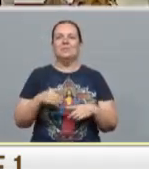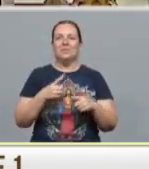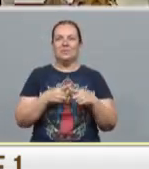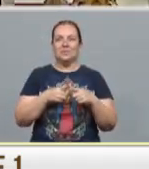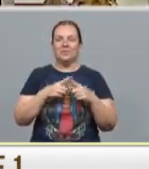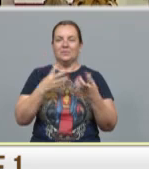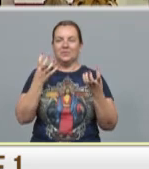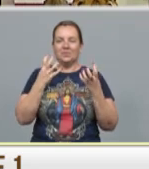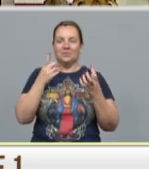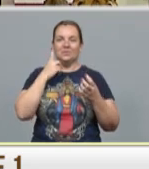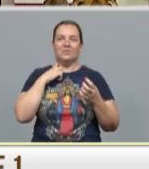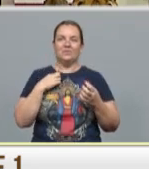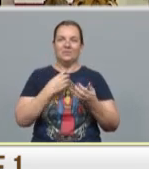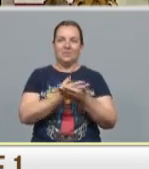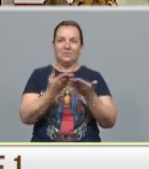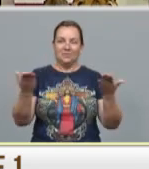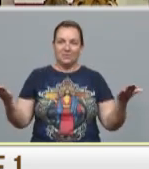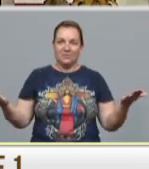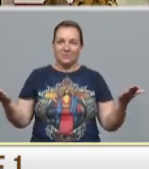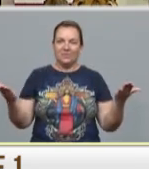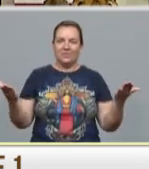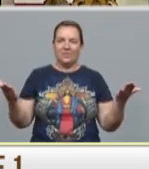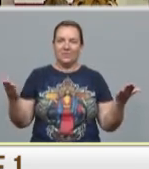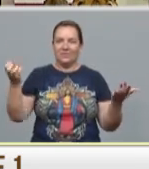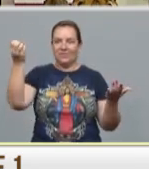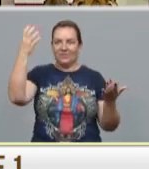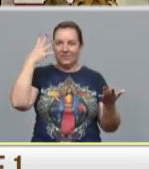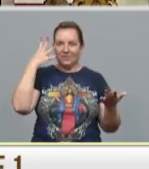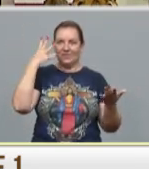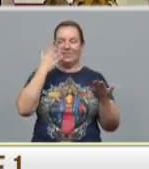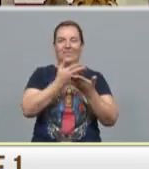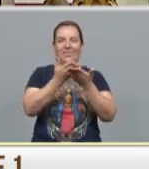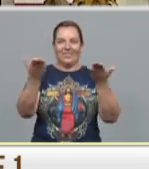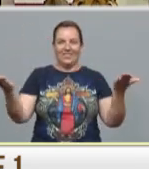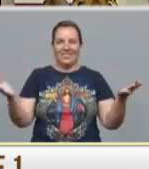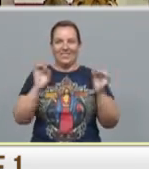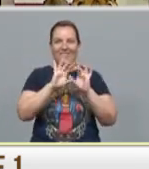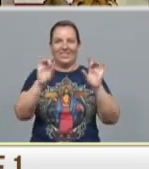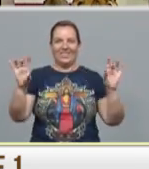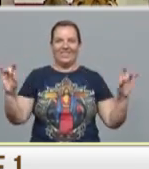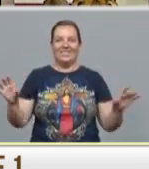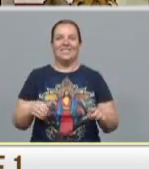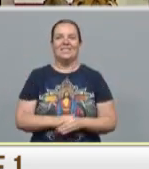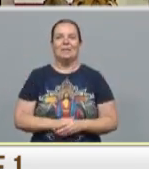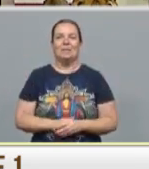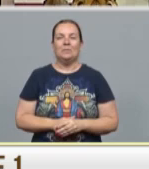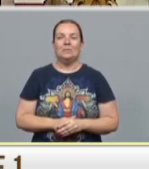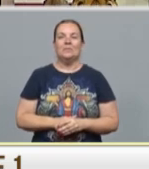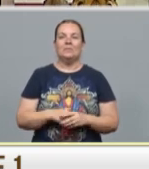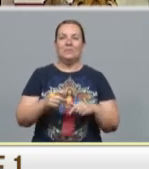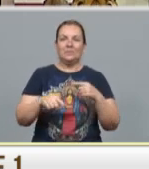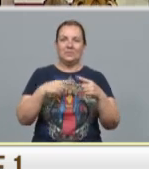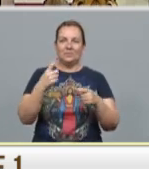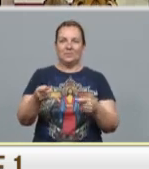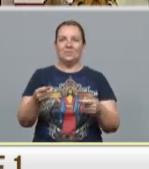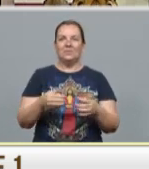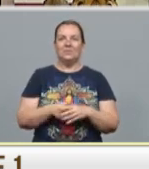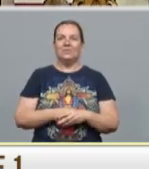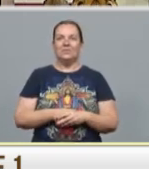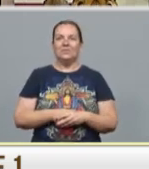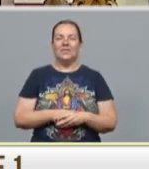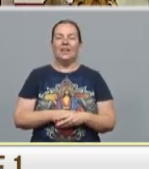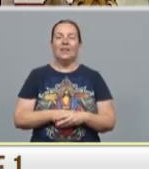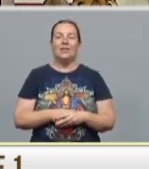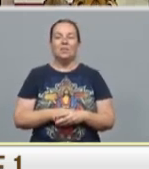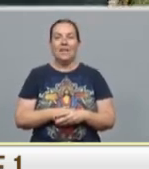Porque eu quero desejar que a luz brilhe na vida de cada um de vocês. E depois nós vamos partilhar com quem